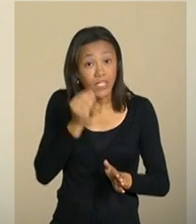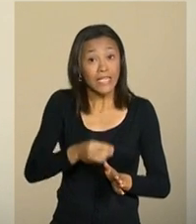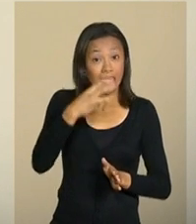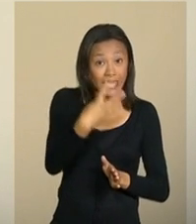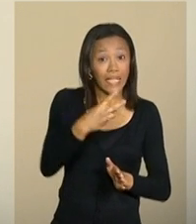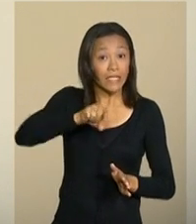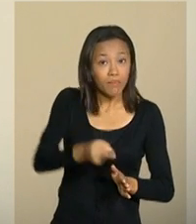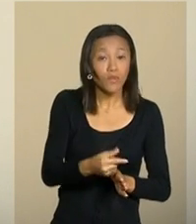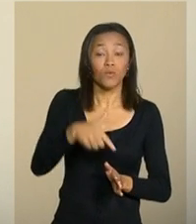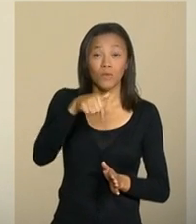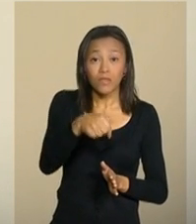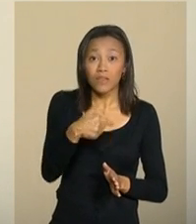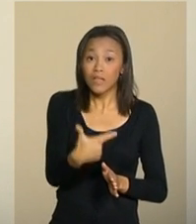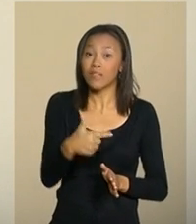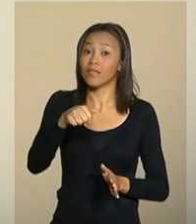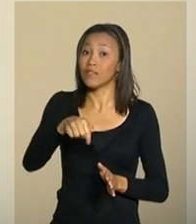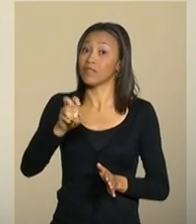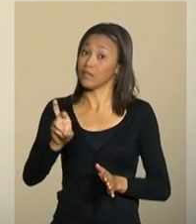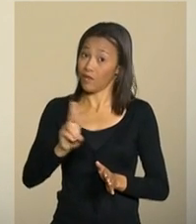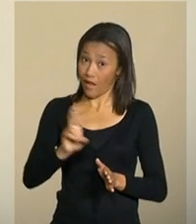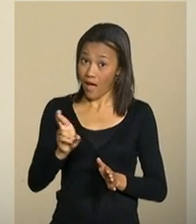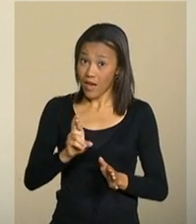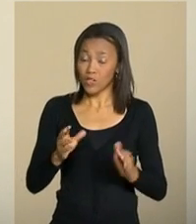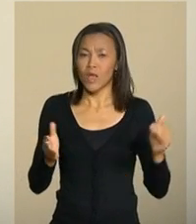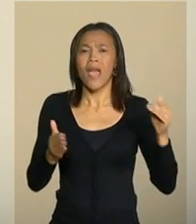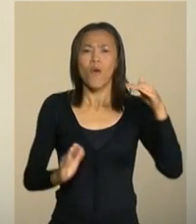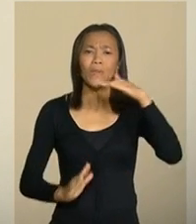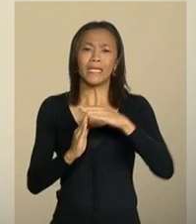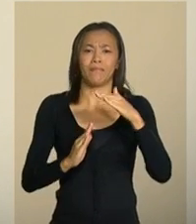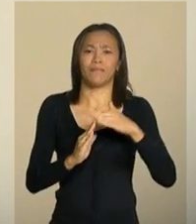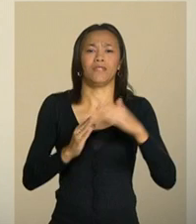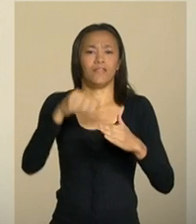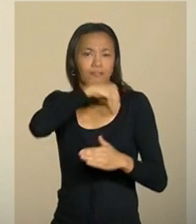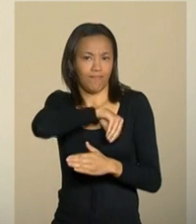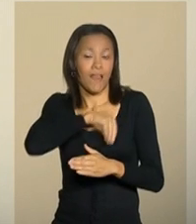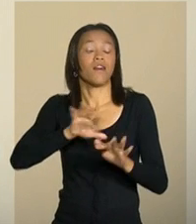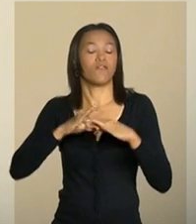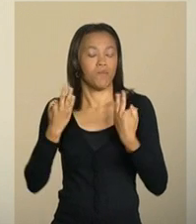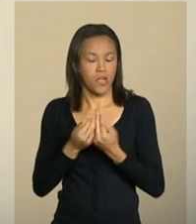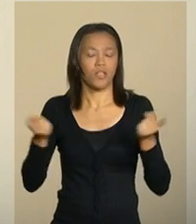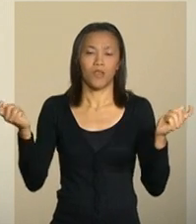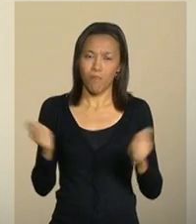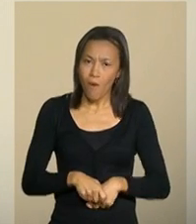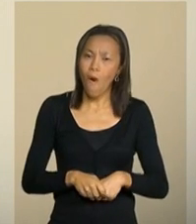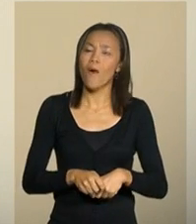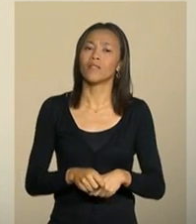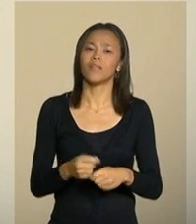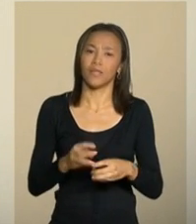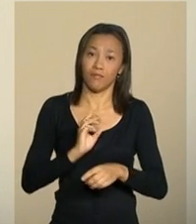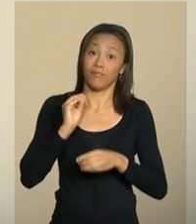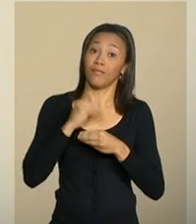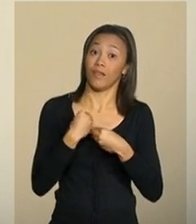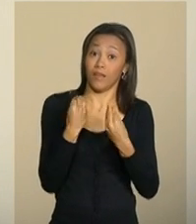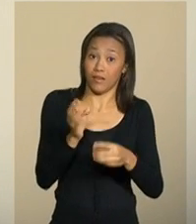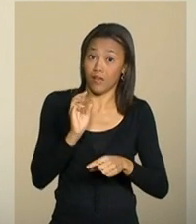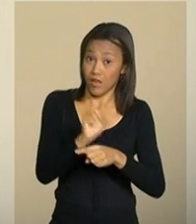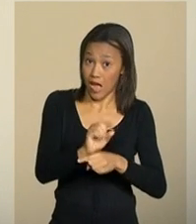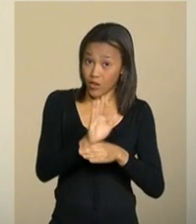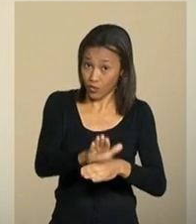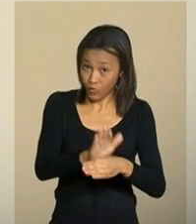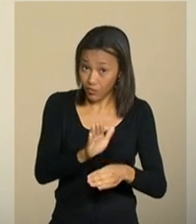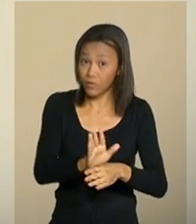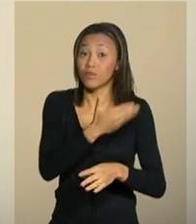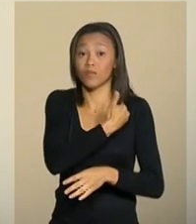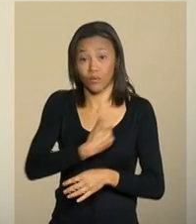R 3.275 o limite de renda das famílias que podem receber subsídio ou seja